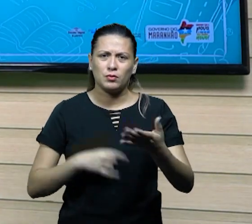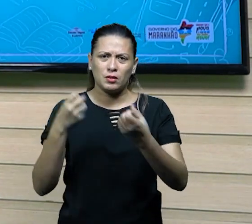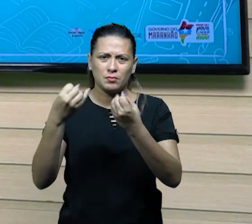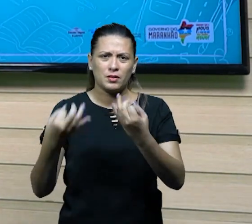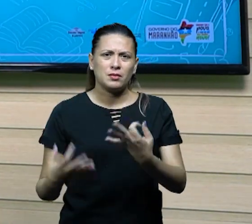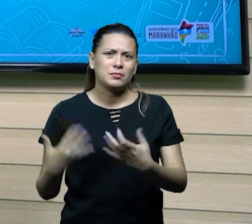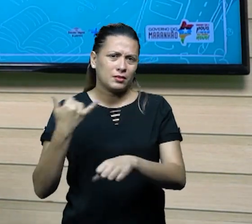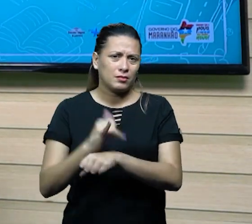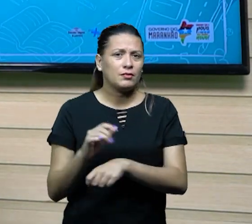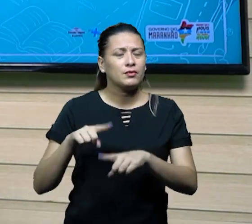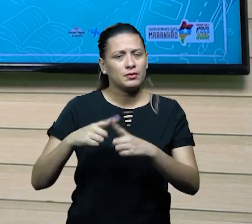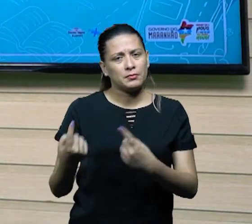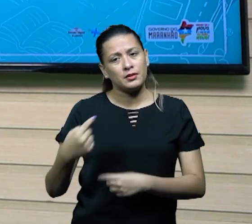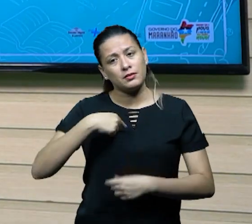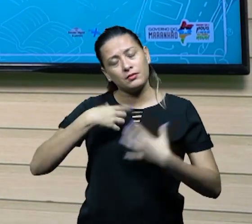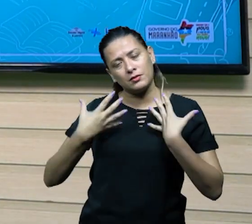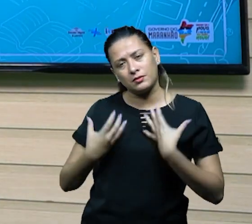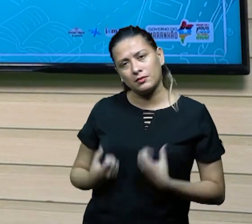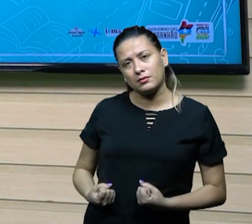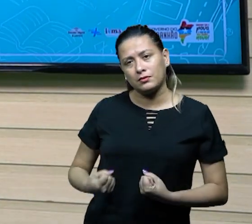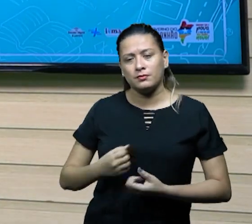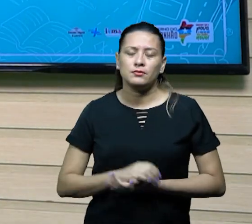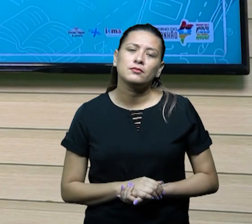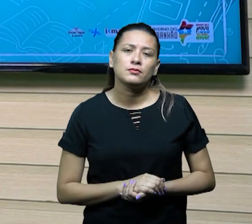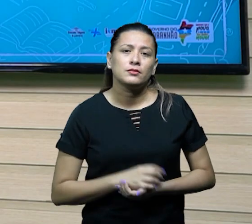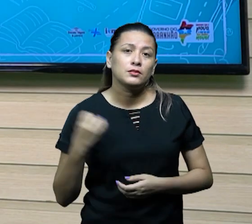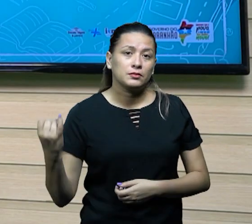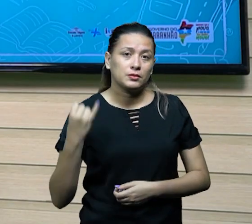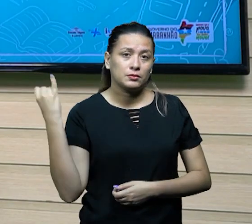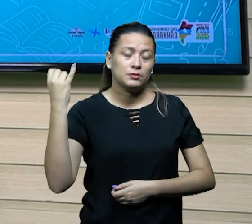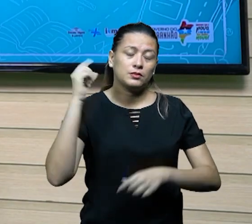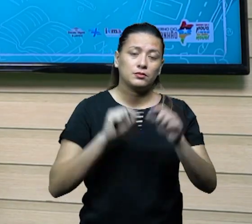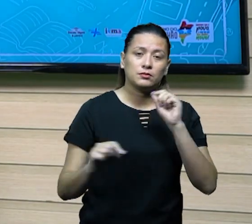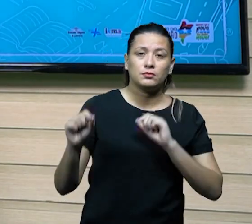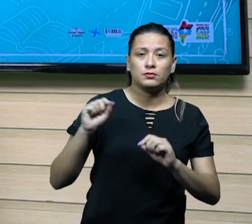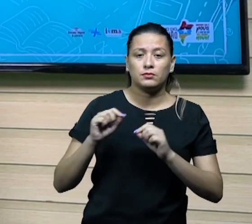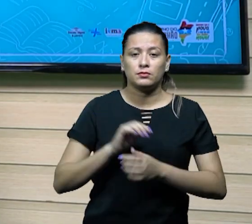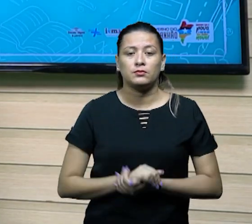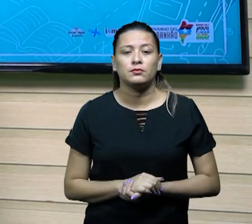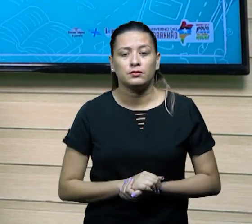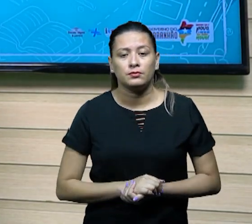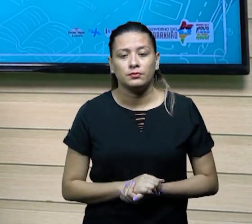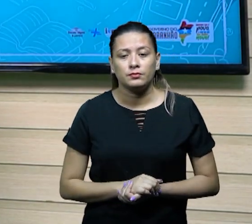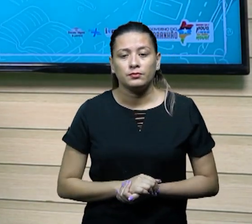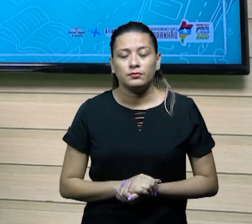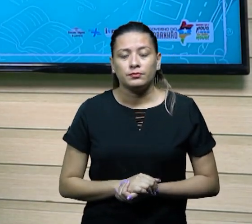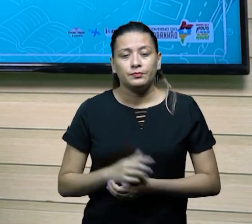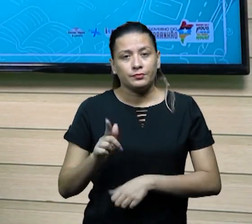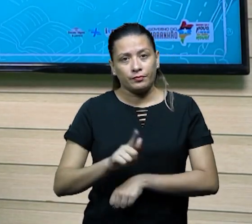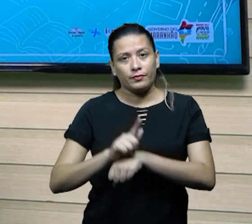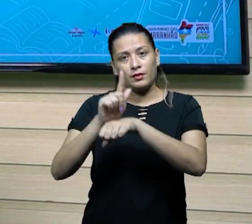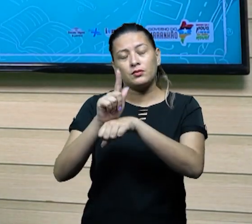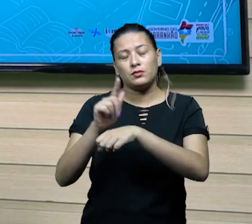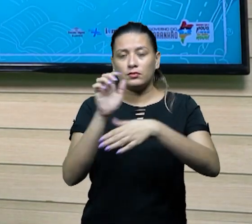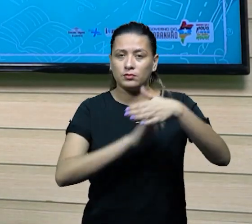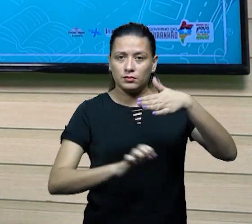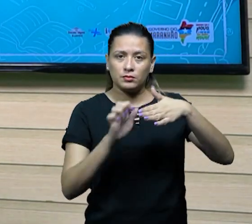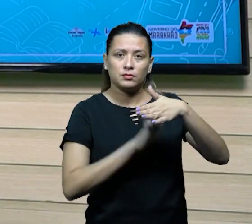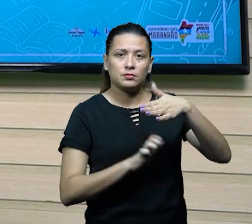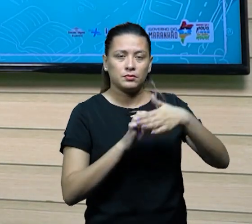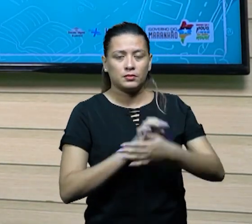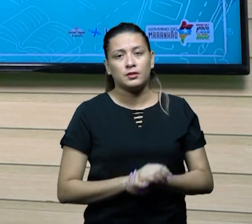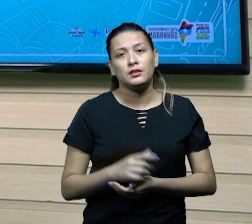compreensão que ele não trouxe o documento que justifica, mas eu vou aceitar. E aí é muito importante, que quando você for fazer isso